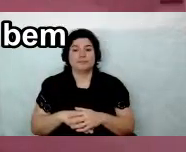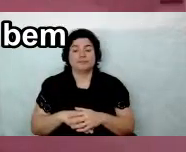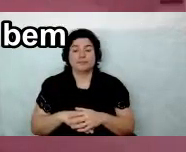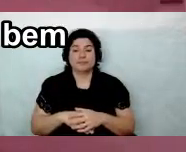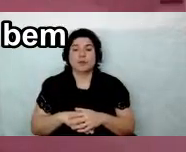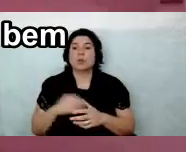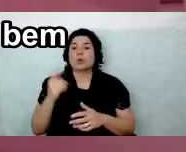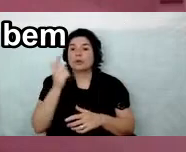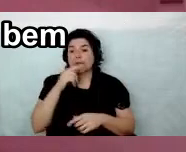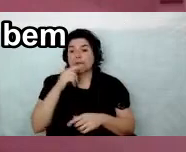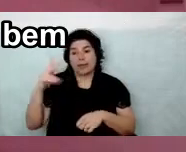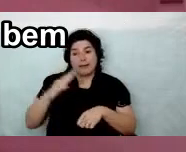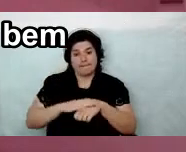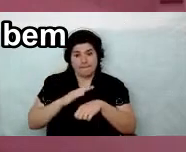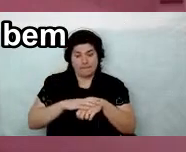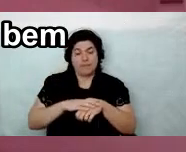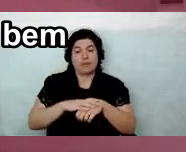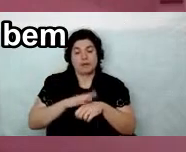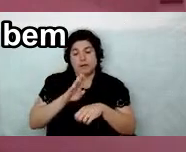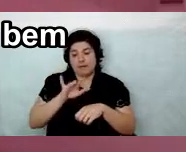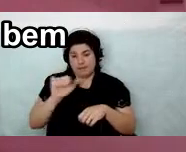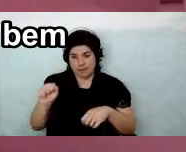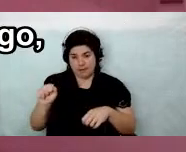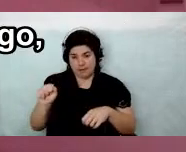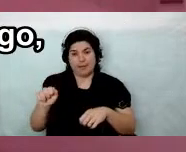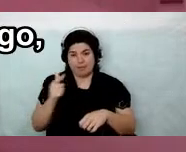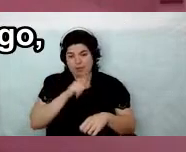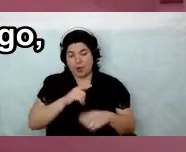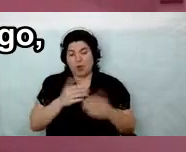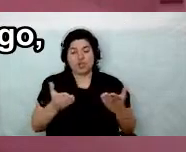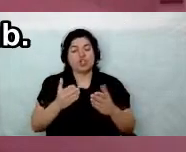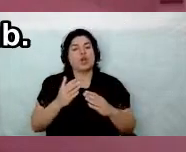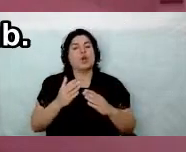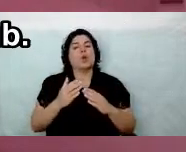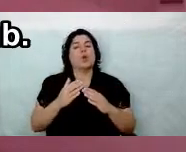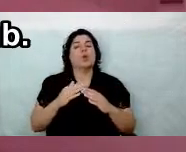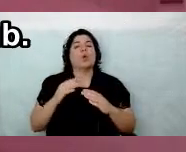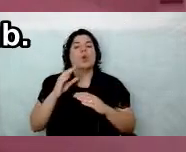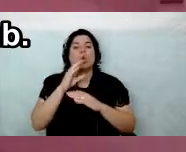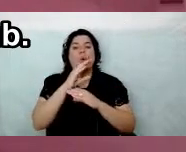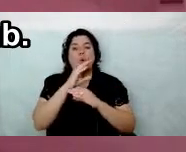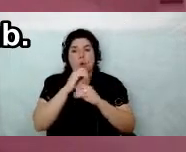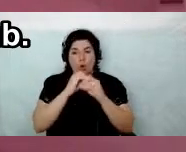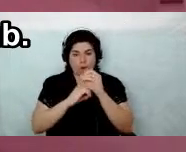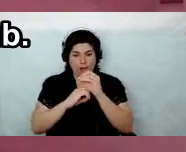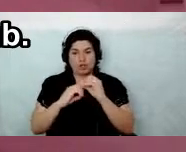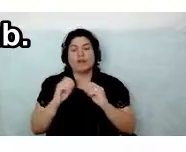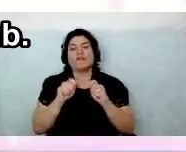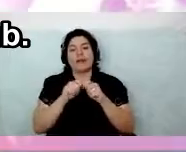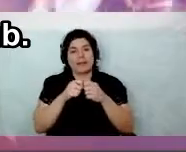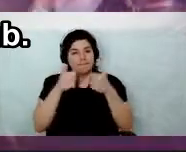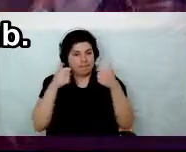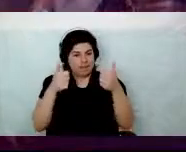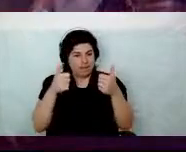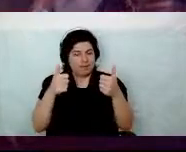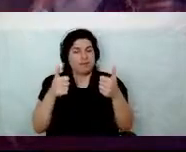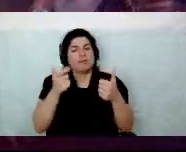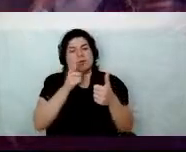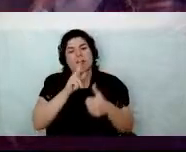própria BIA, e aquilo que o Copilot hoje faz bem na parte de sugestão de código, a gente está usando o GitHub.